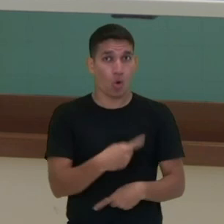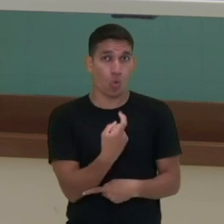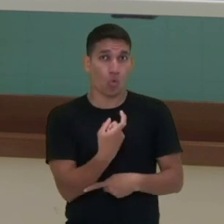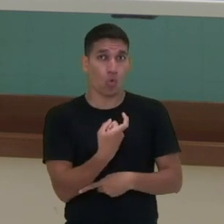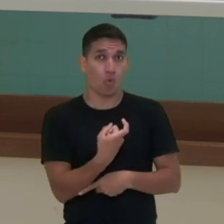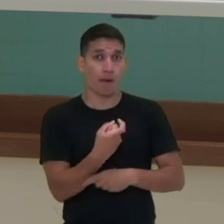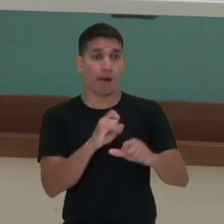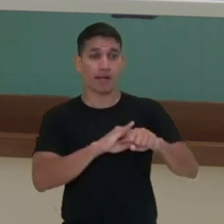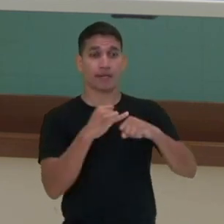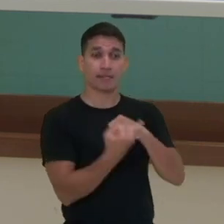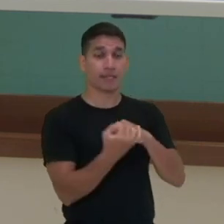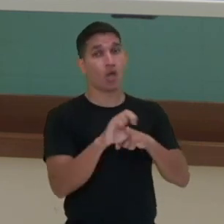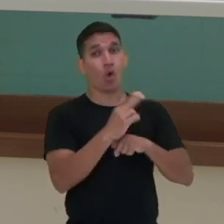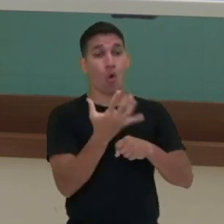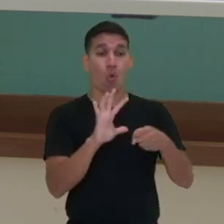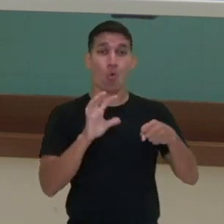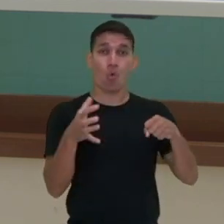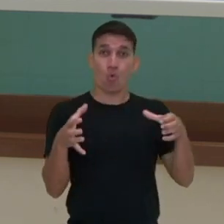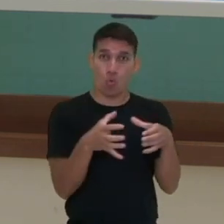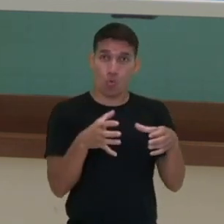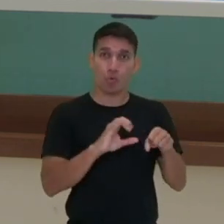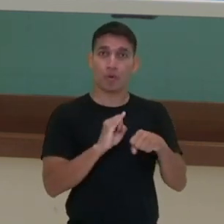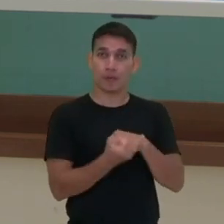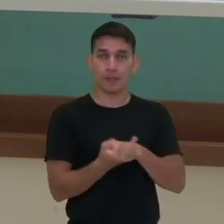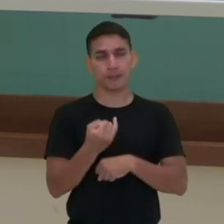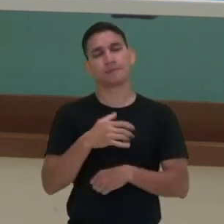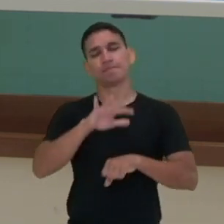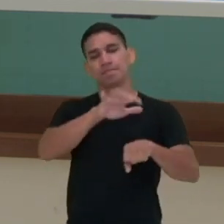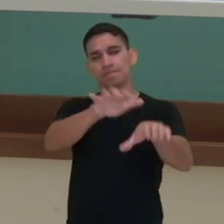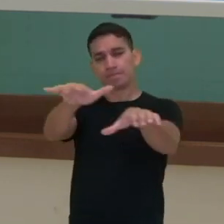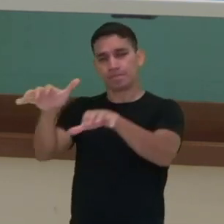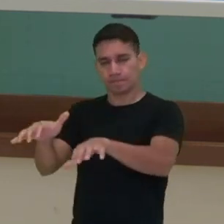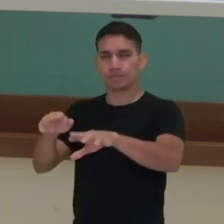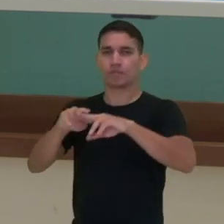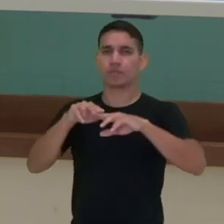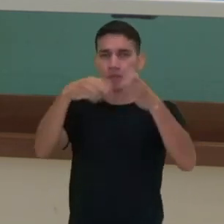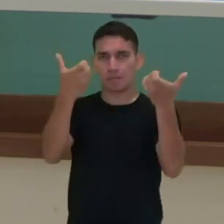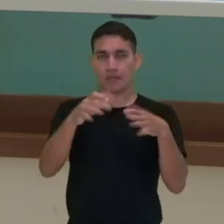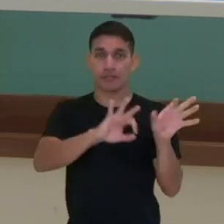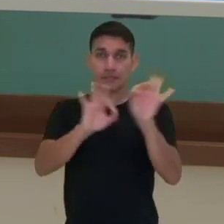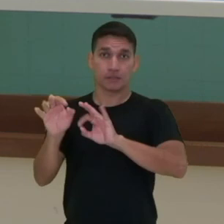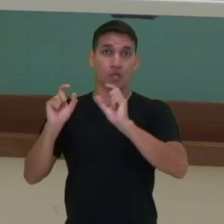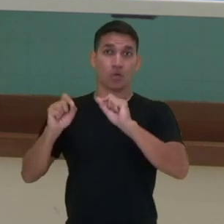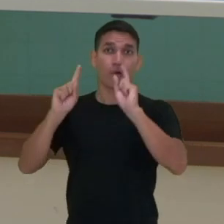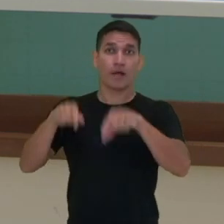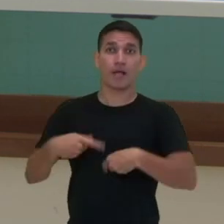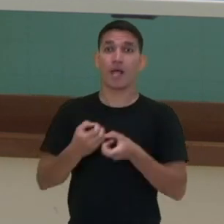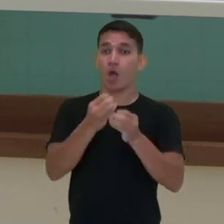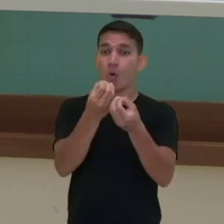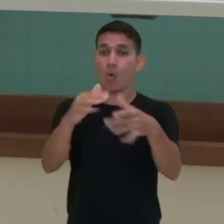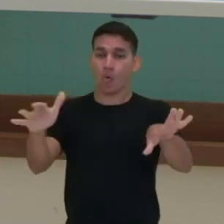conjunto de ilhas que eu vou chamar de arquipélago. Nesse vídeo nós falamos sobre os